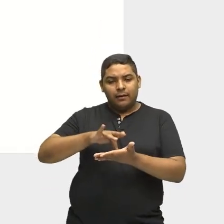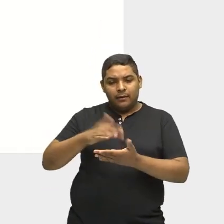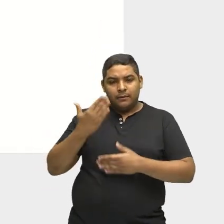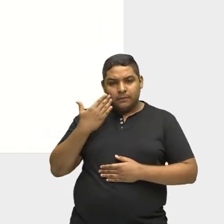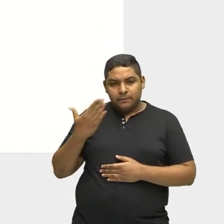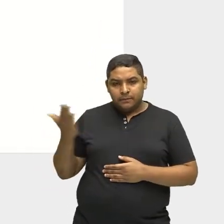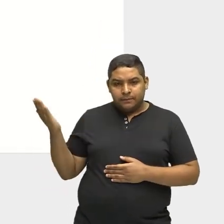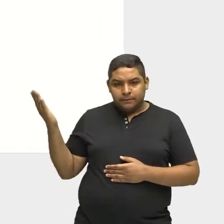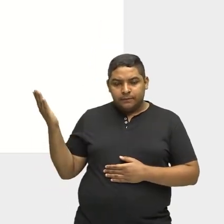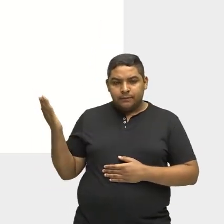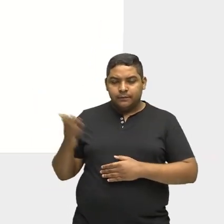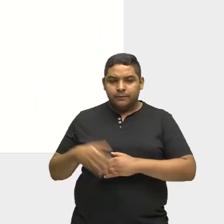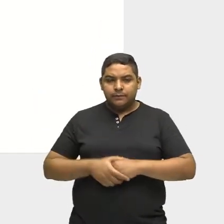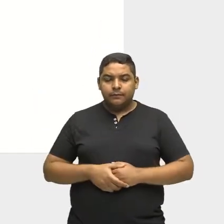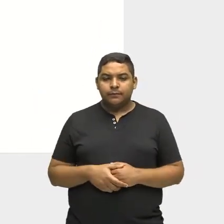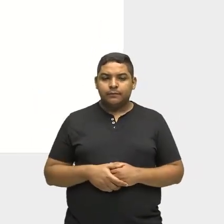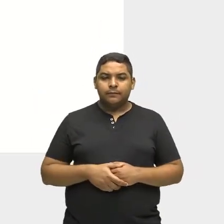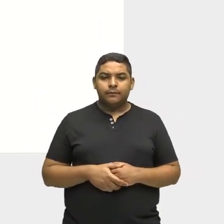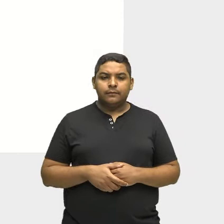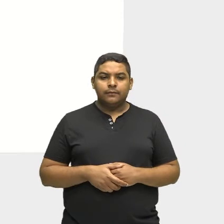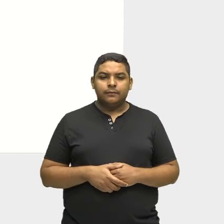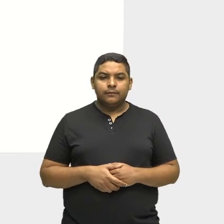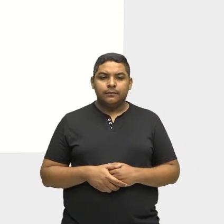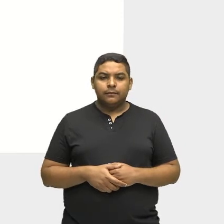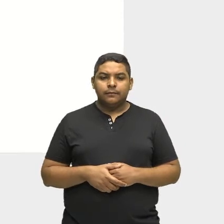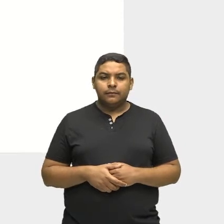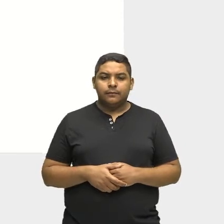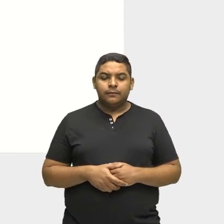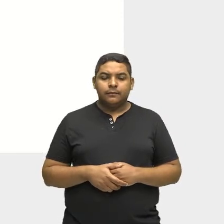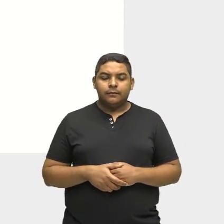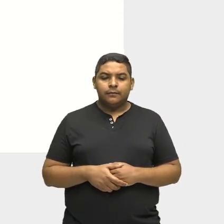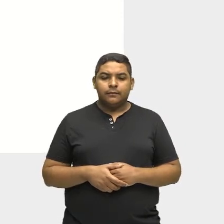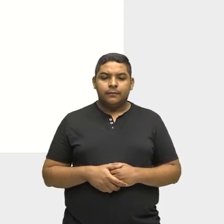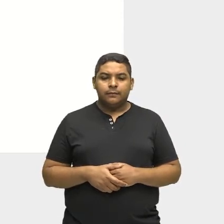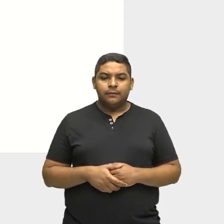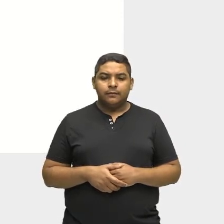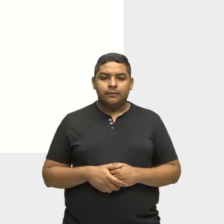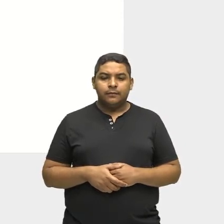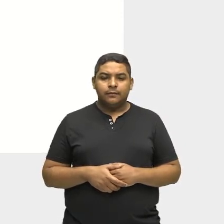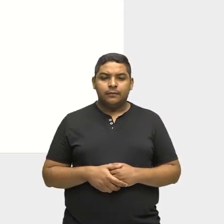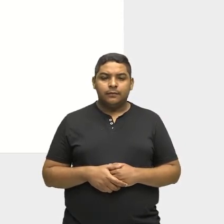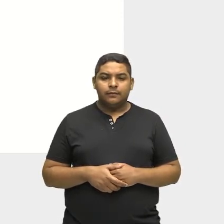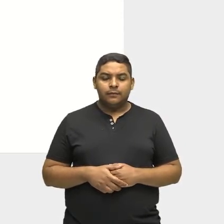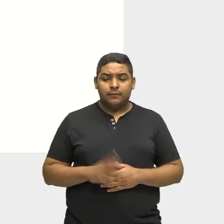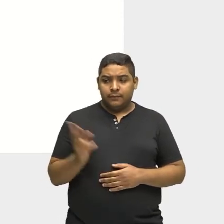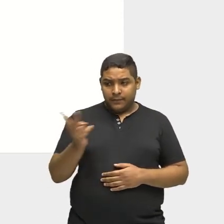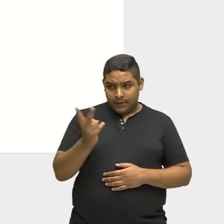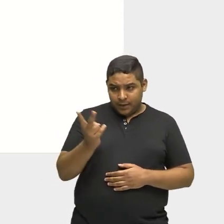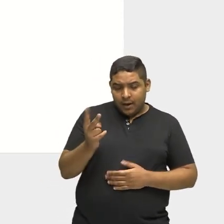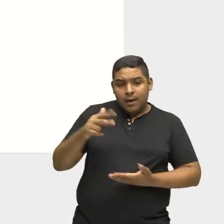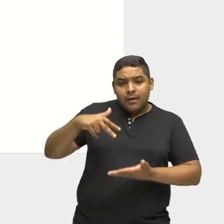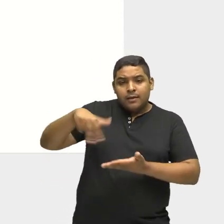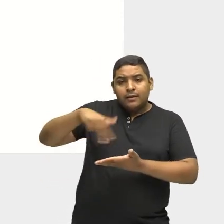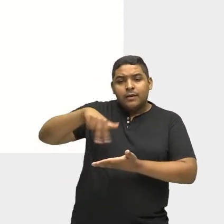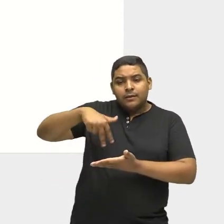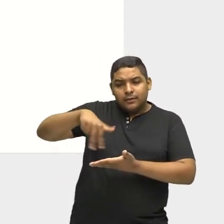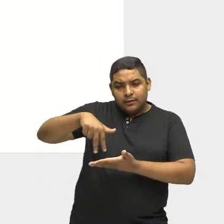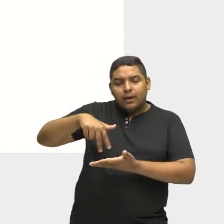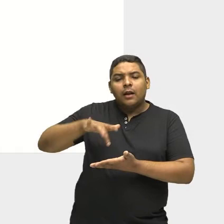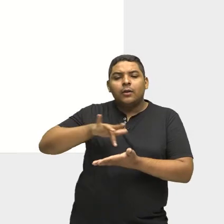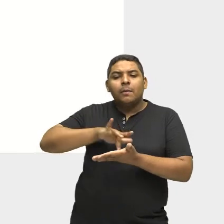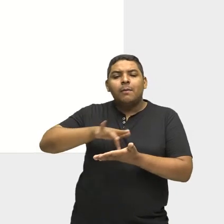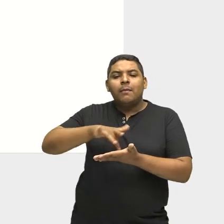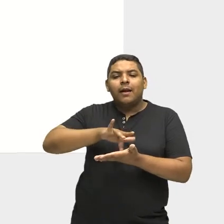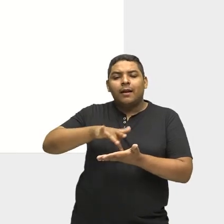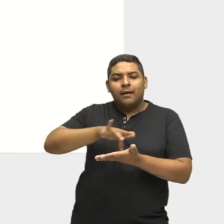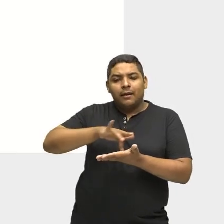Jessica, balé. O que é esse balé? Elas estão dançando. Carol and Jessica